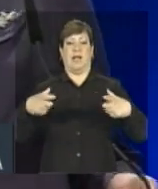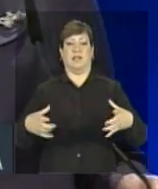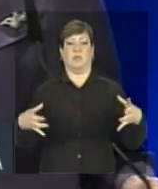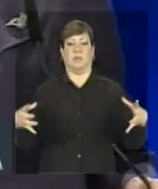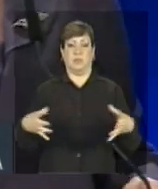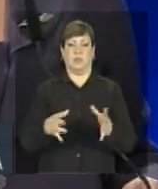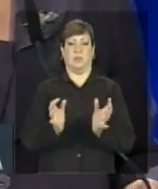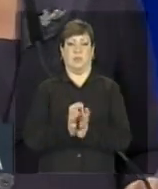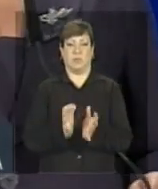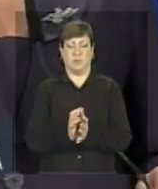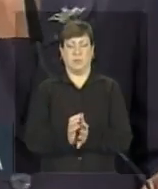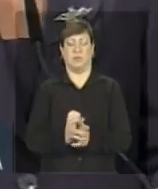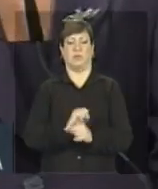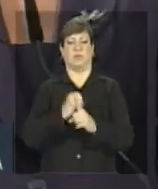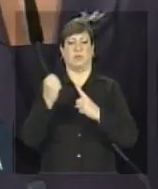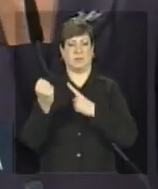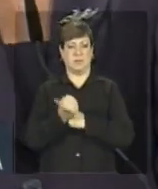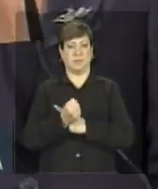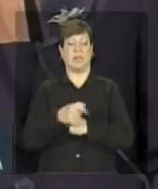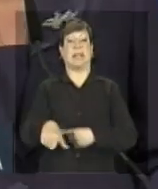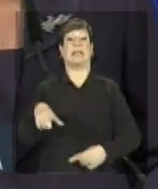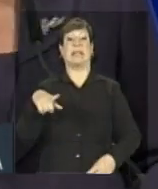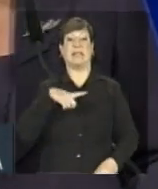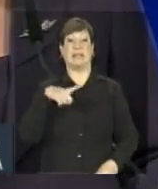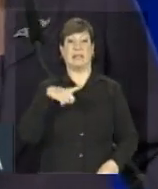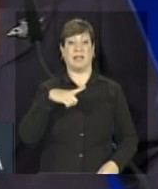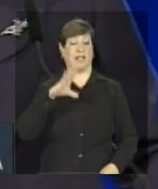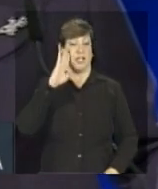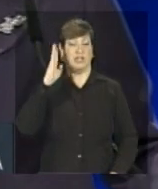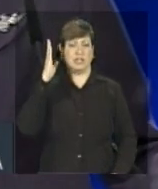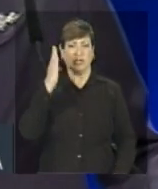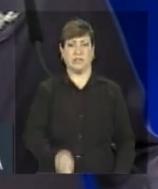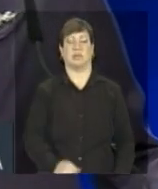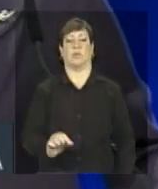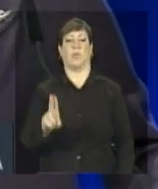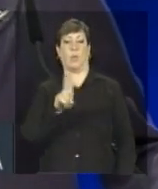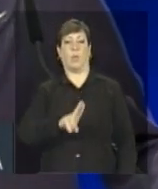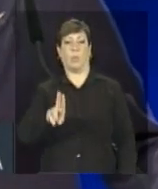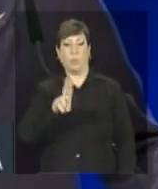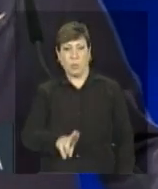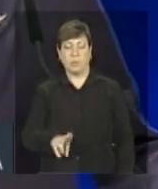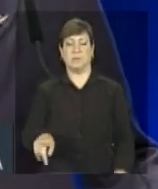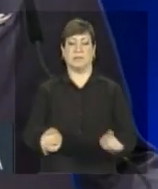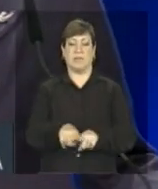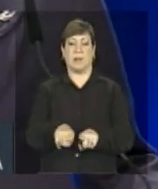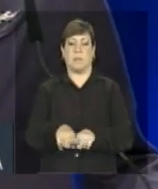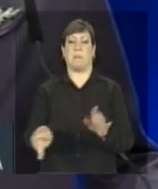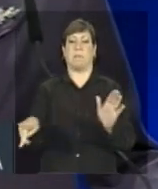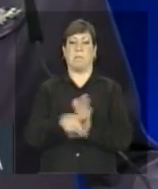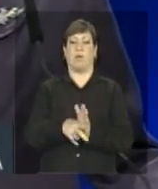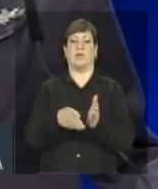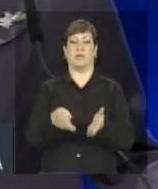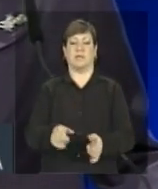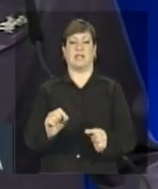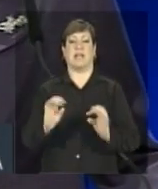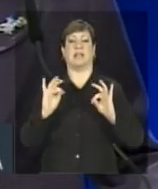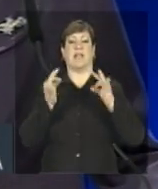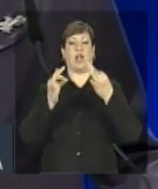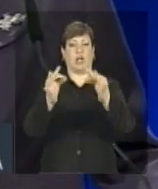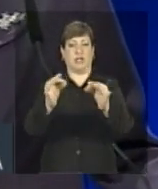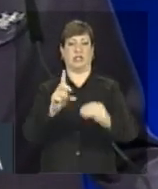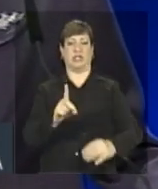mobilidade social tem um impacto direto no uso e na apropriação das